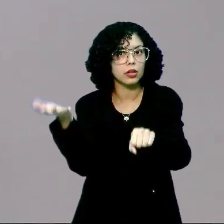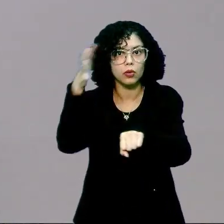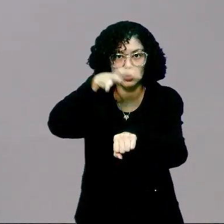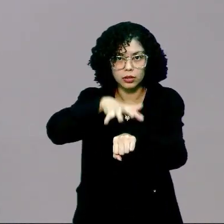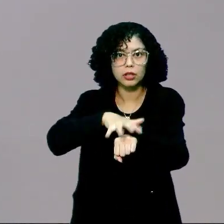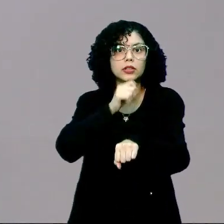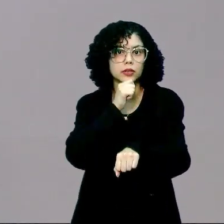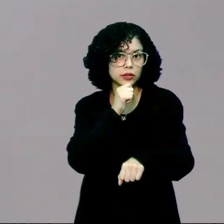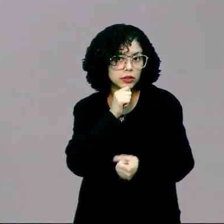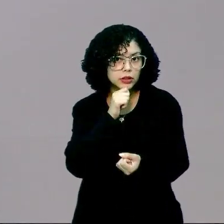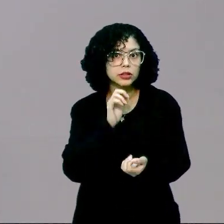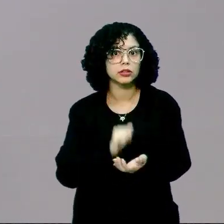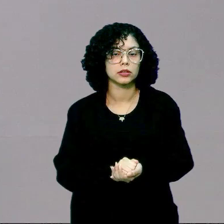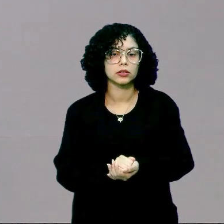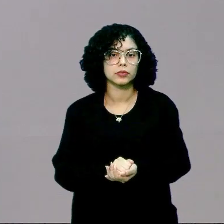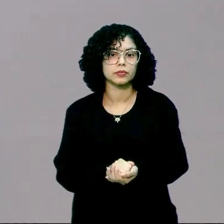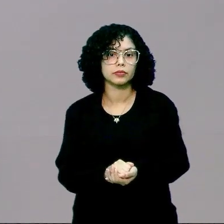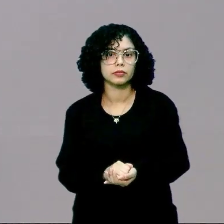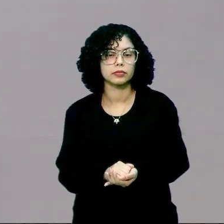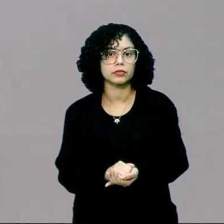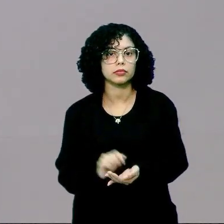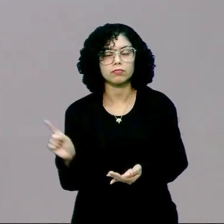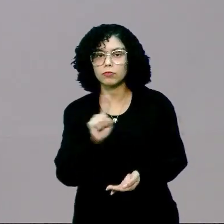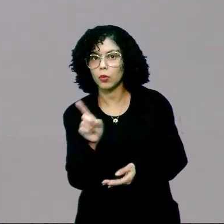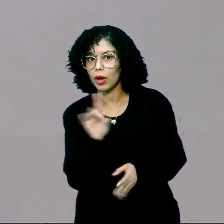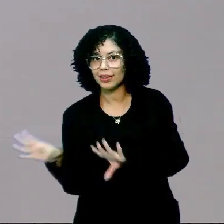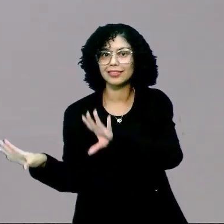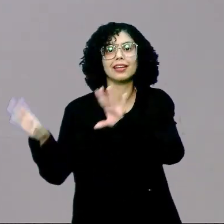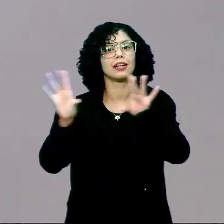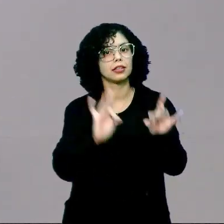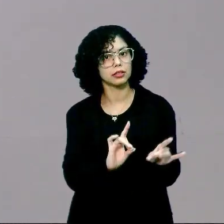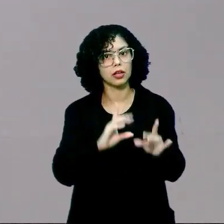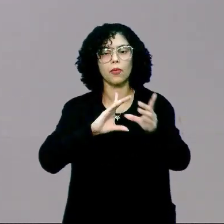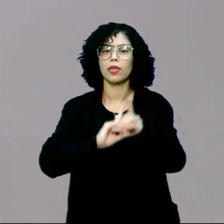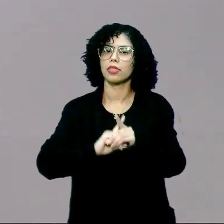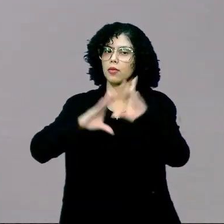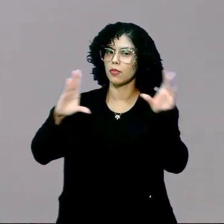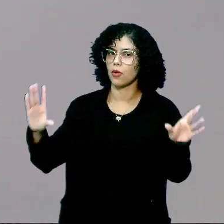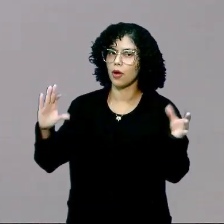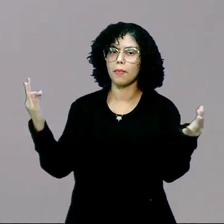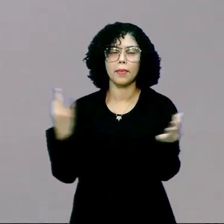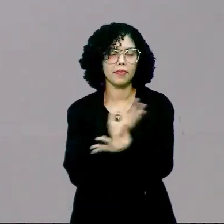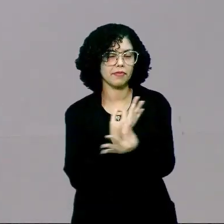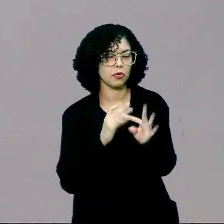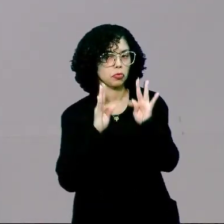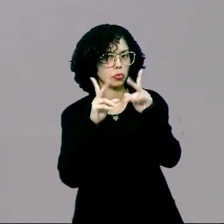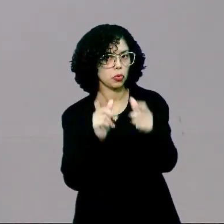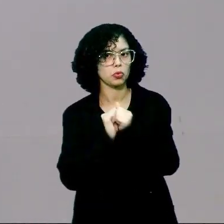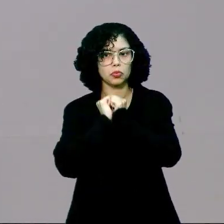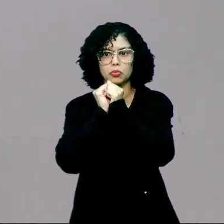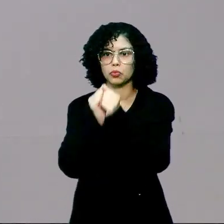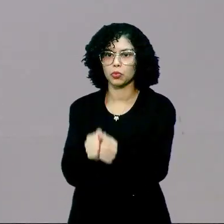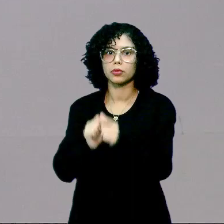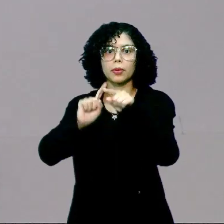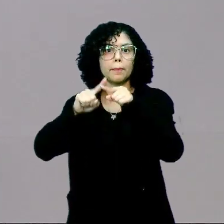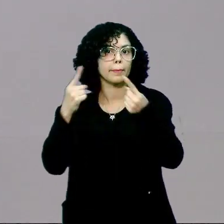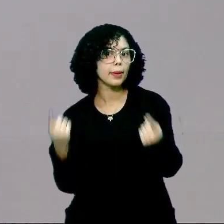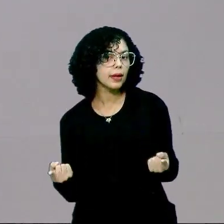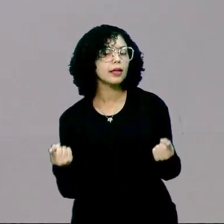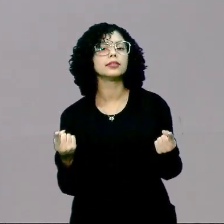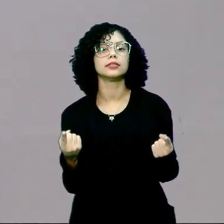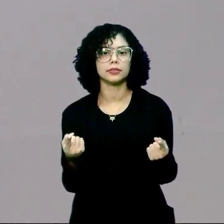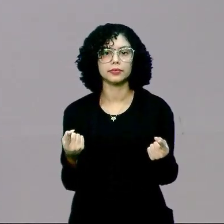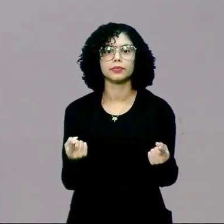colonização ou da emancipação da colônia não era para trazer uma democracia plena para que todos participem, e sim para